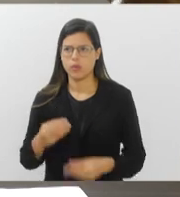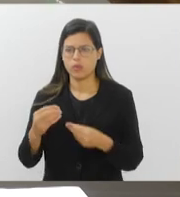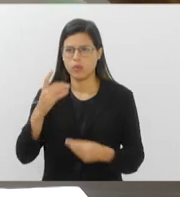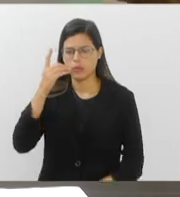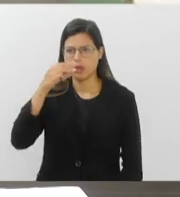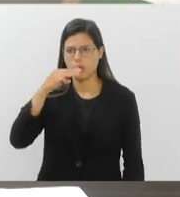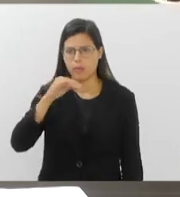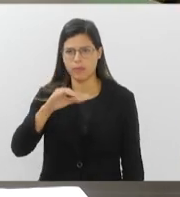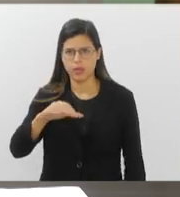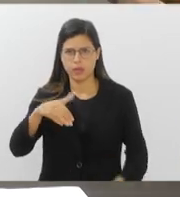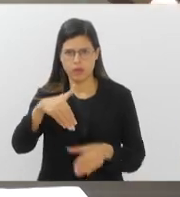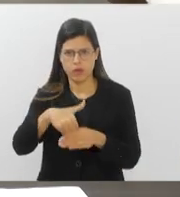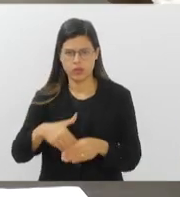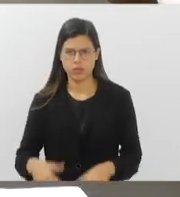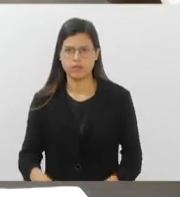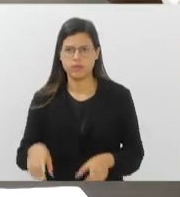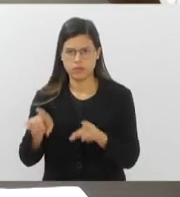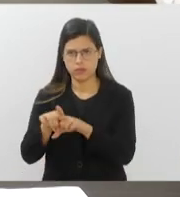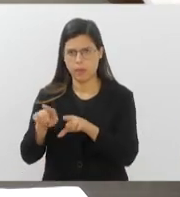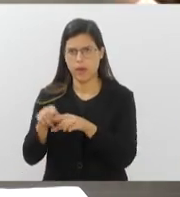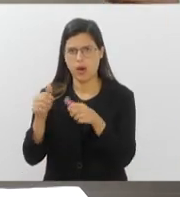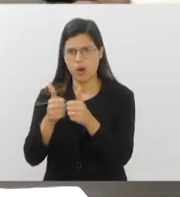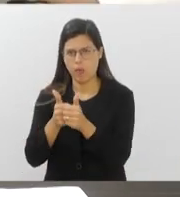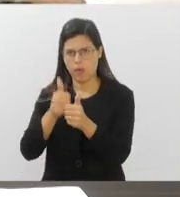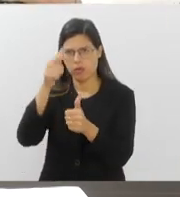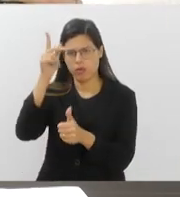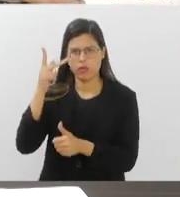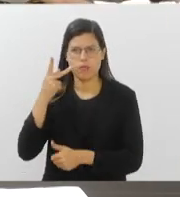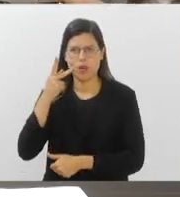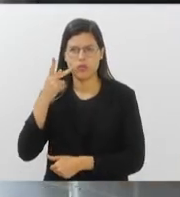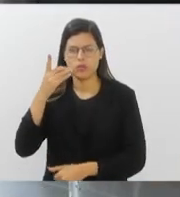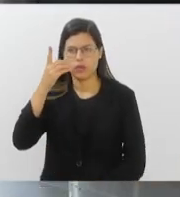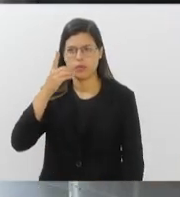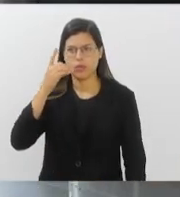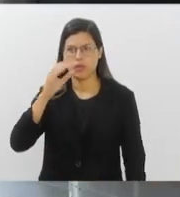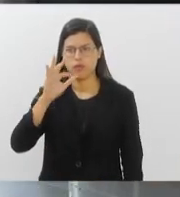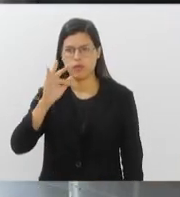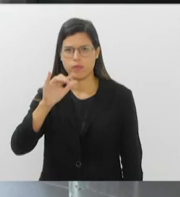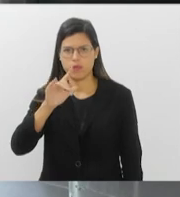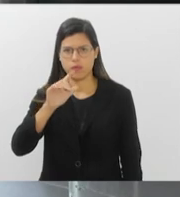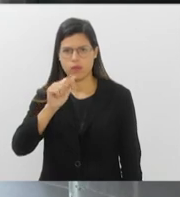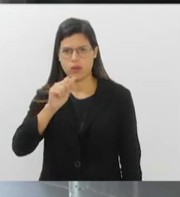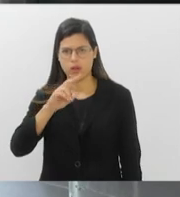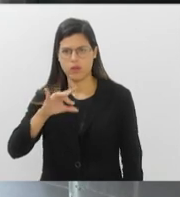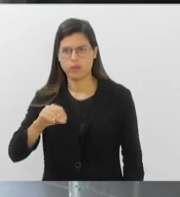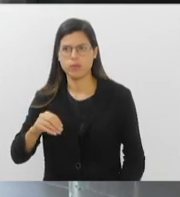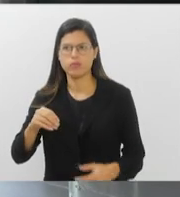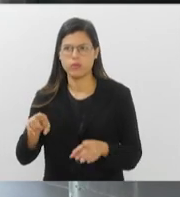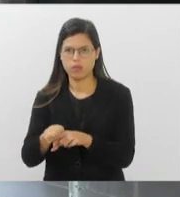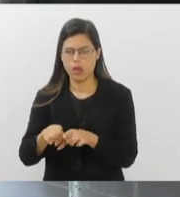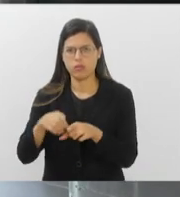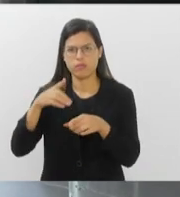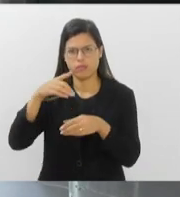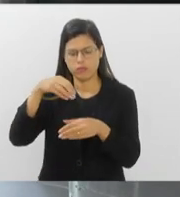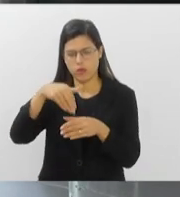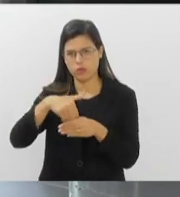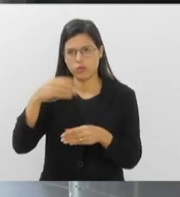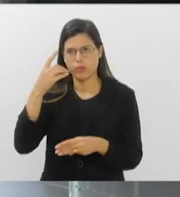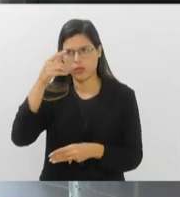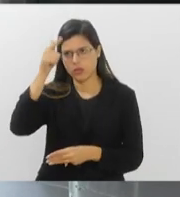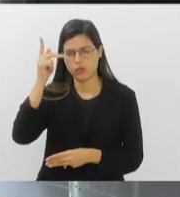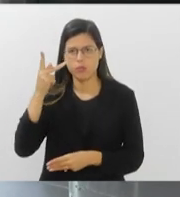Mink? Também. Pela divergência. Como vota deputado Serafini? Com a divergência. Como